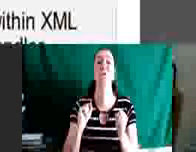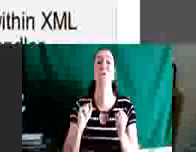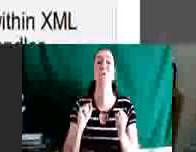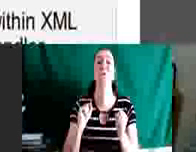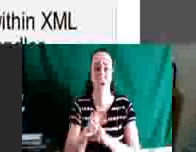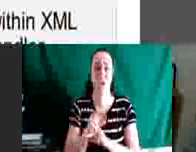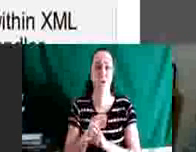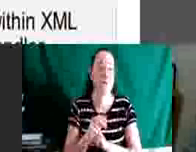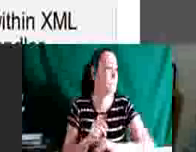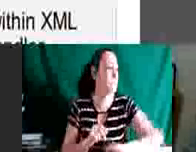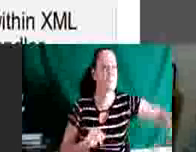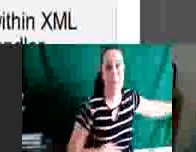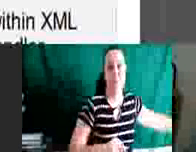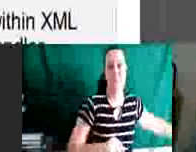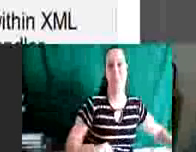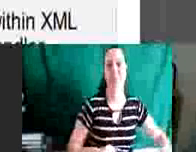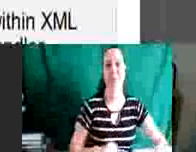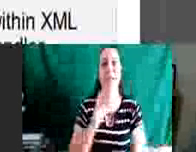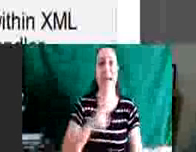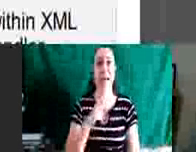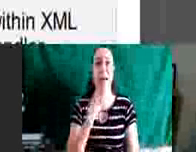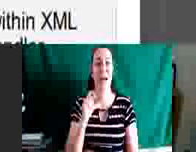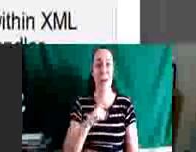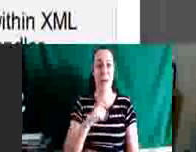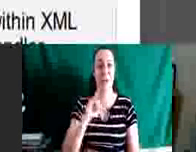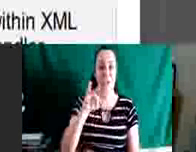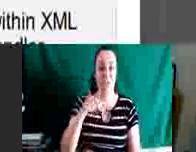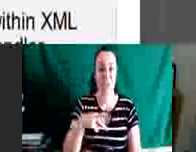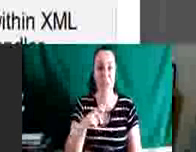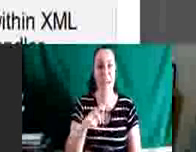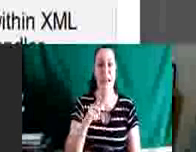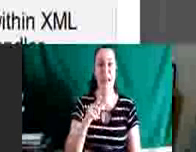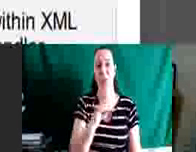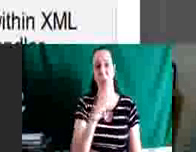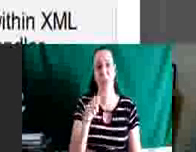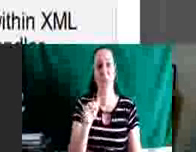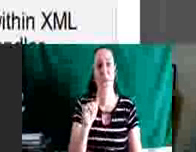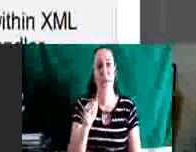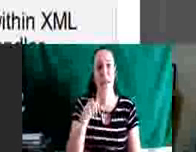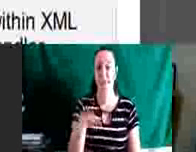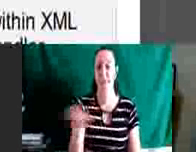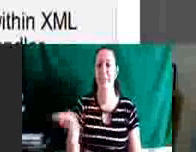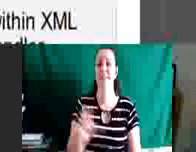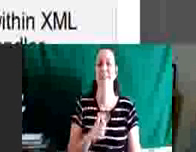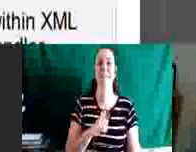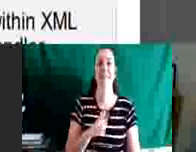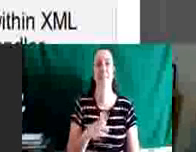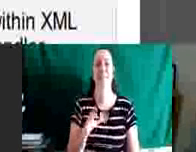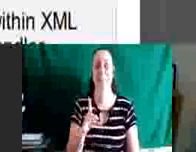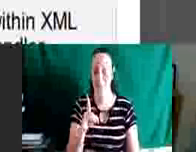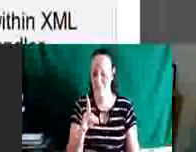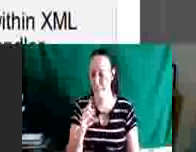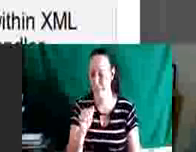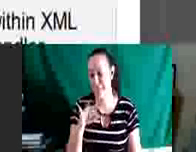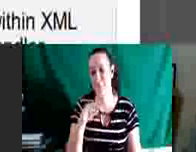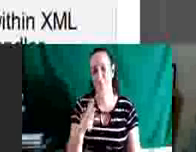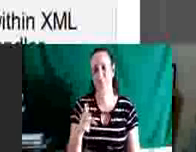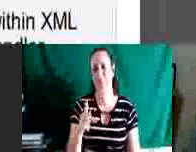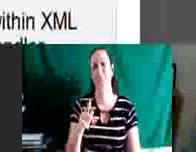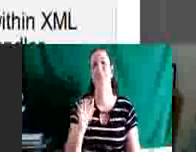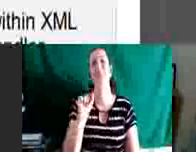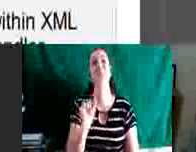apóstrofo, ou você coloca um e-comercial, vocês que estão desenvolvendo sites em PHP, esses sites no Wix, né? Você coloca lá um